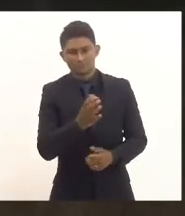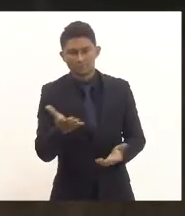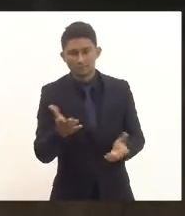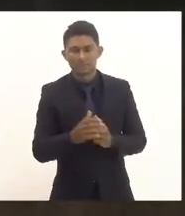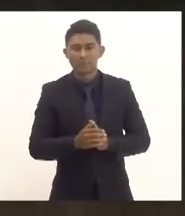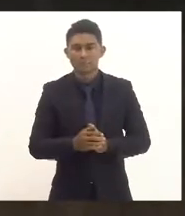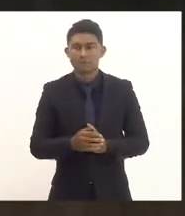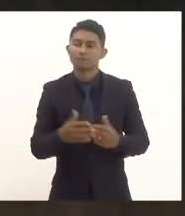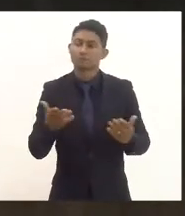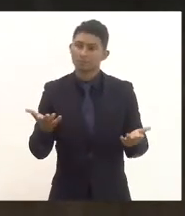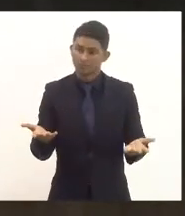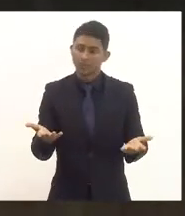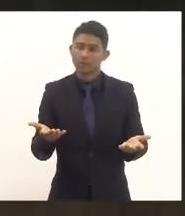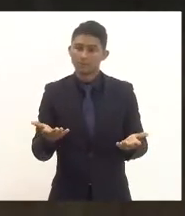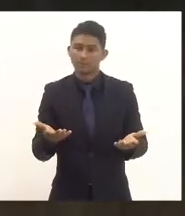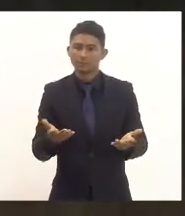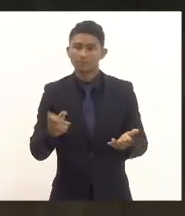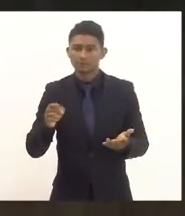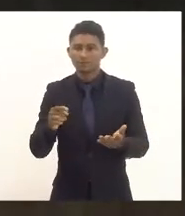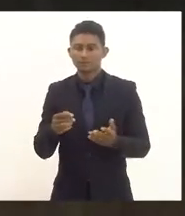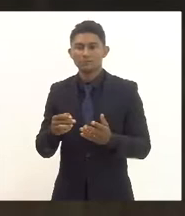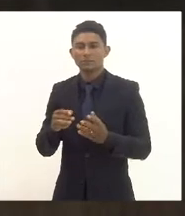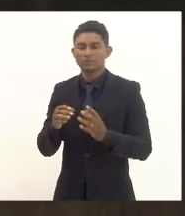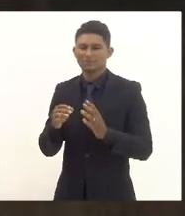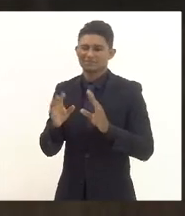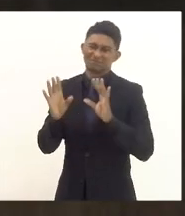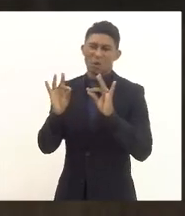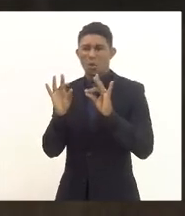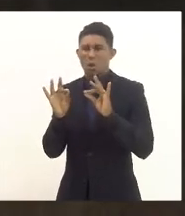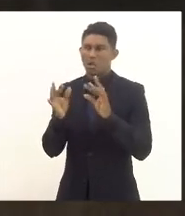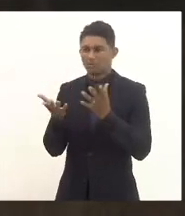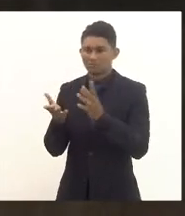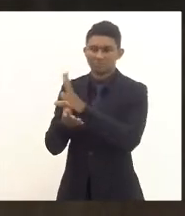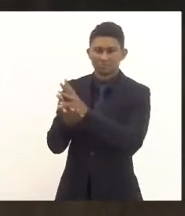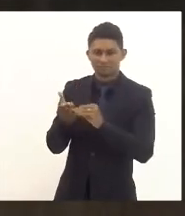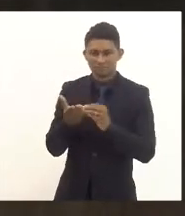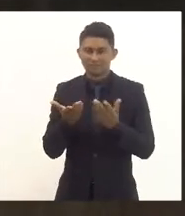e além da fazem a sacola genérica introduzindo